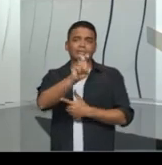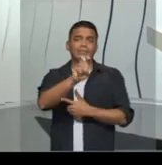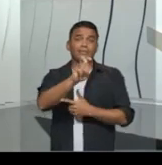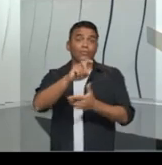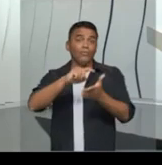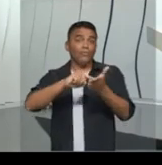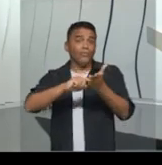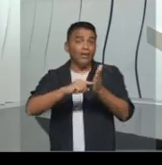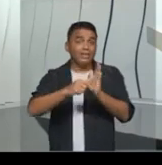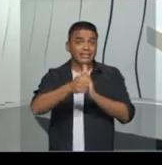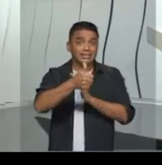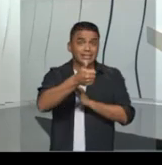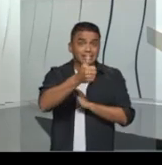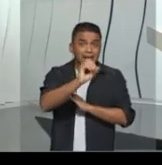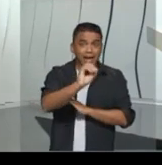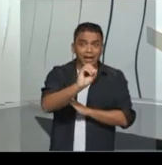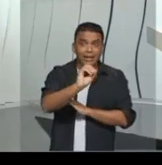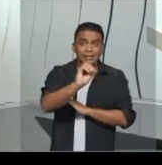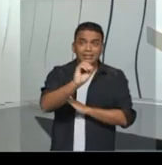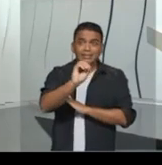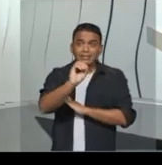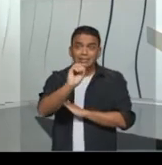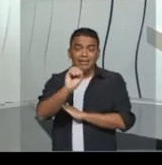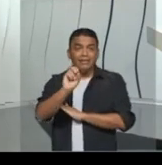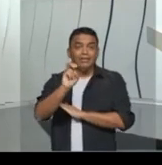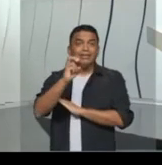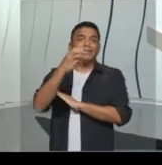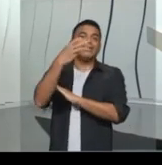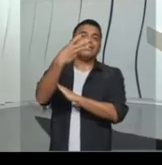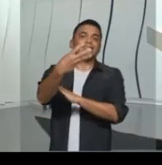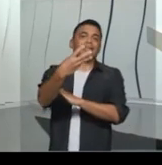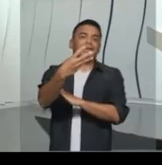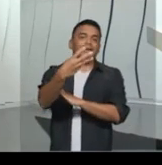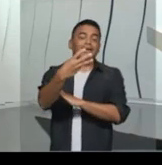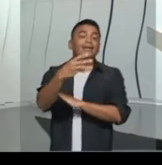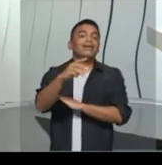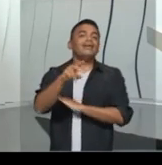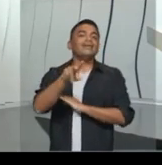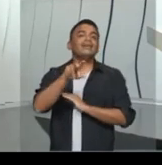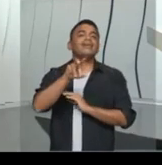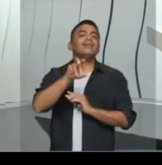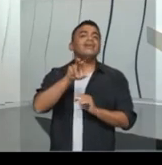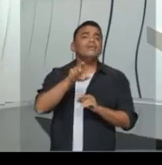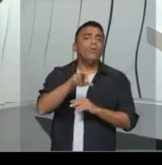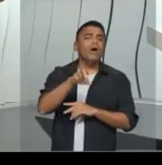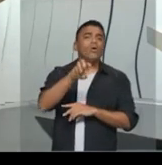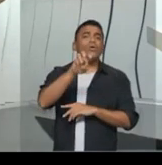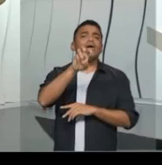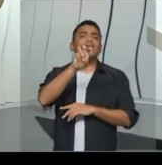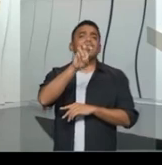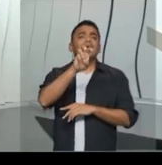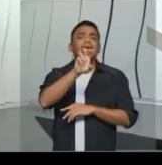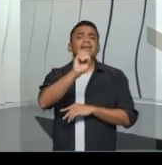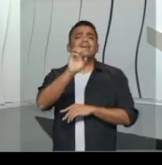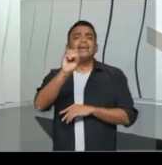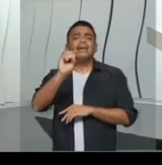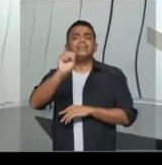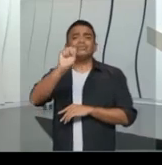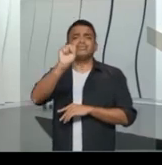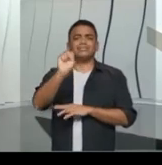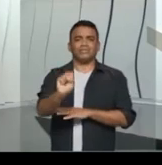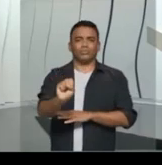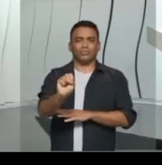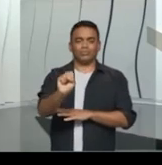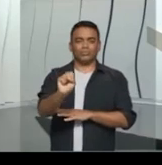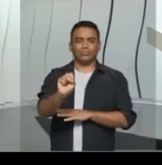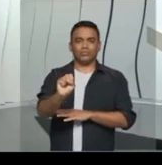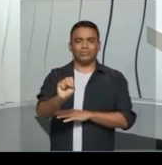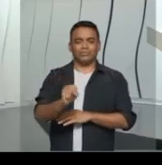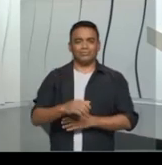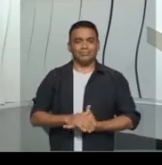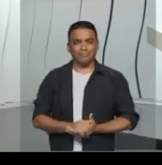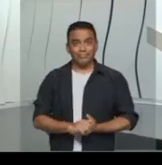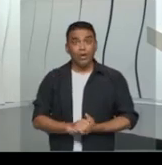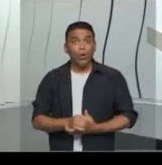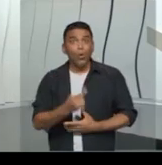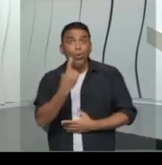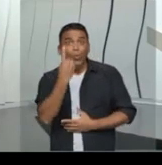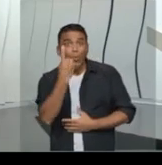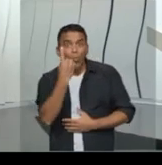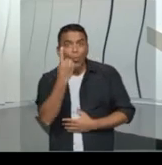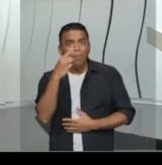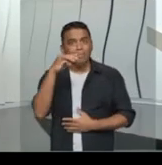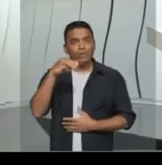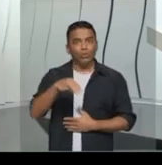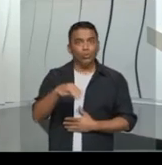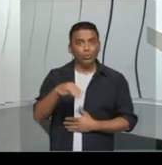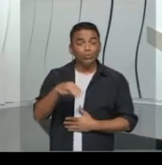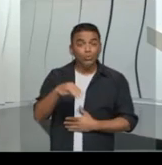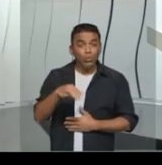seja, 500 segundos. Como cada minuto tem 60 segundos, nós